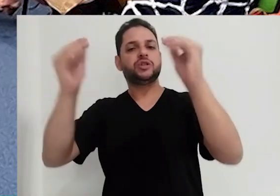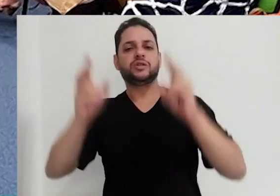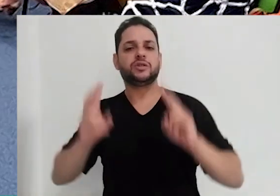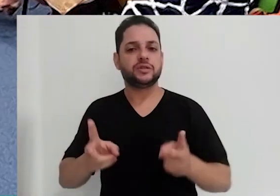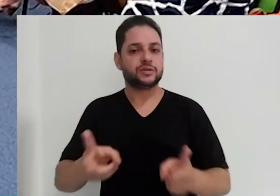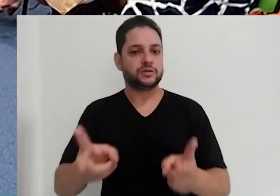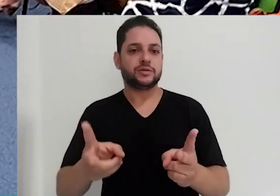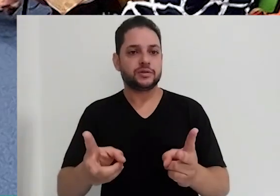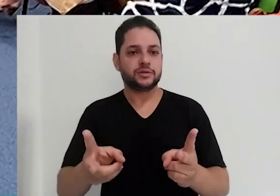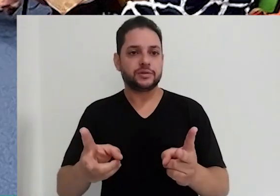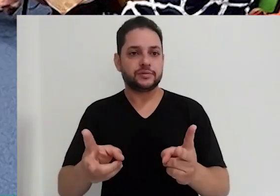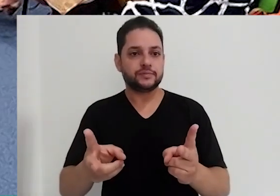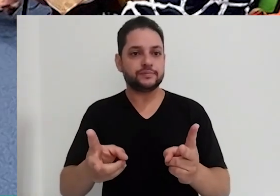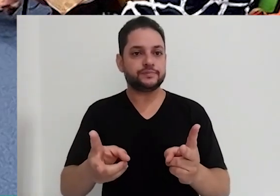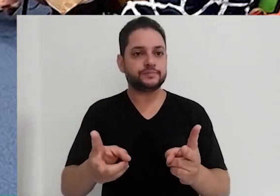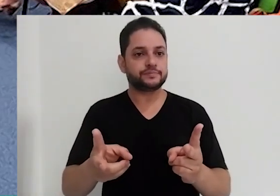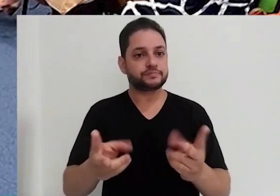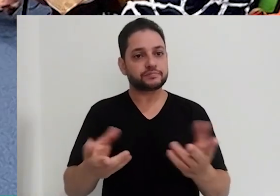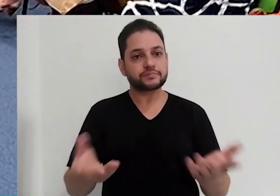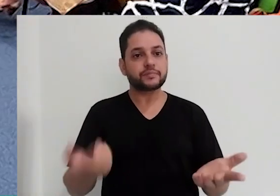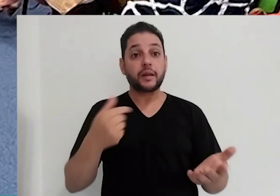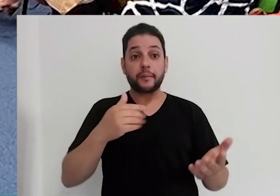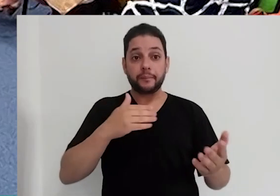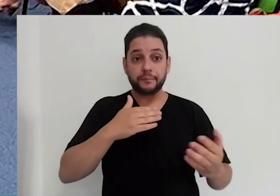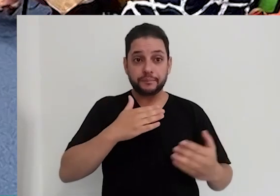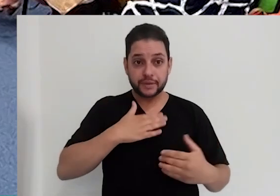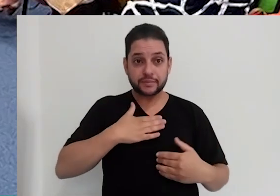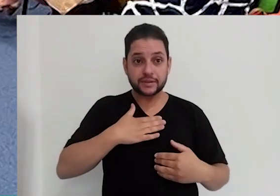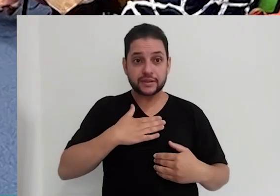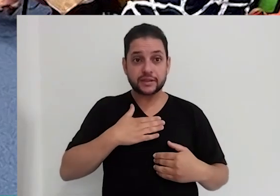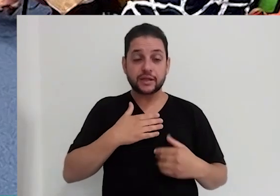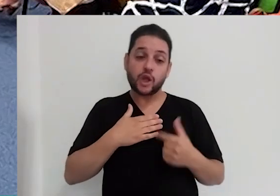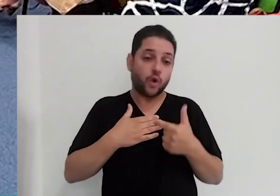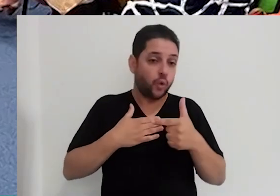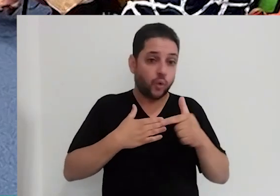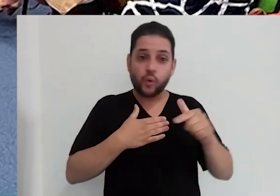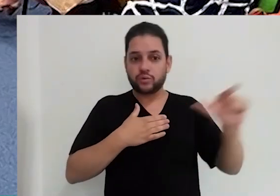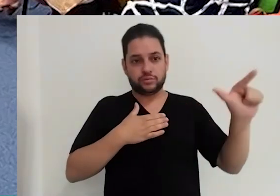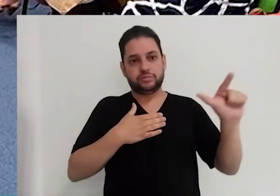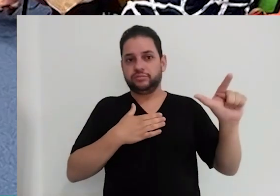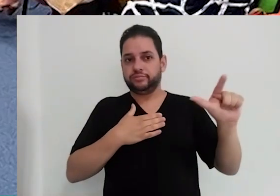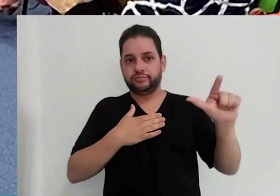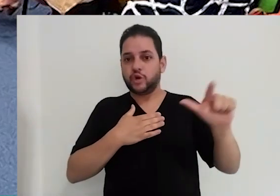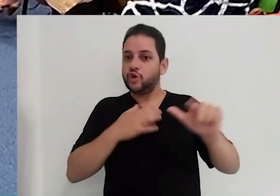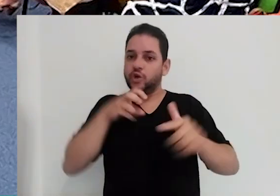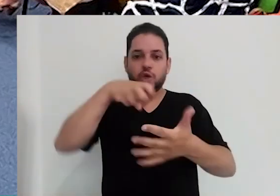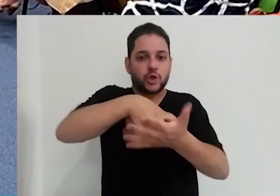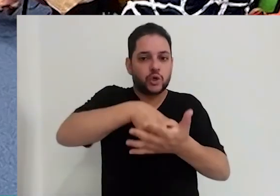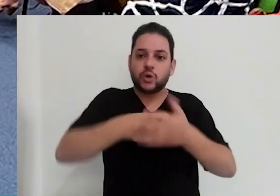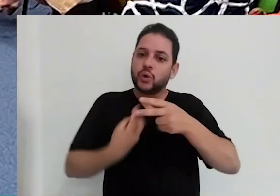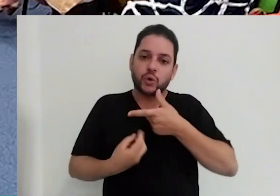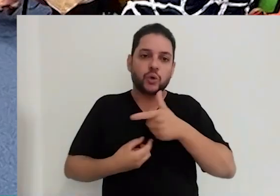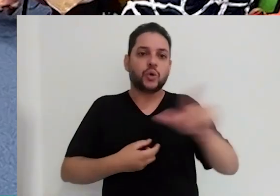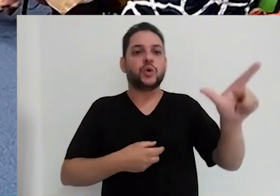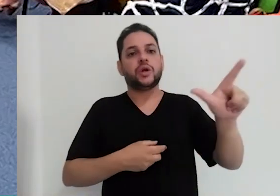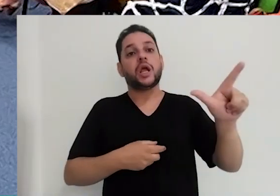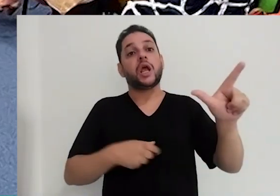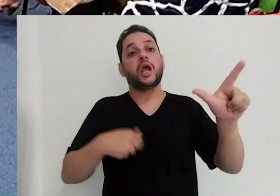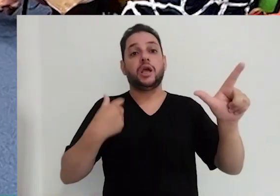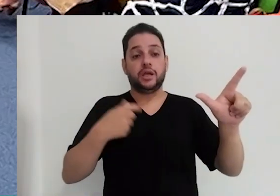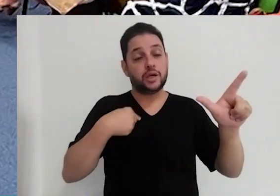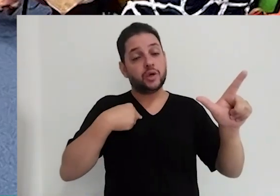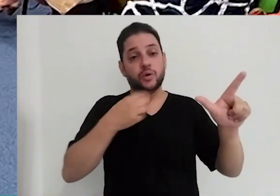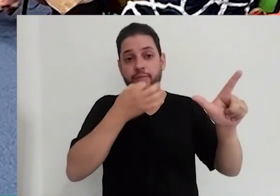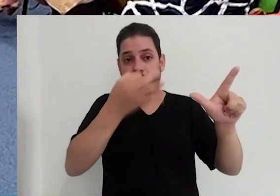isso o Ah para mim tem que ser uma outra coisa um outro tipo de pena e uma dessas alternativas é